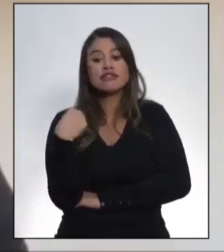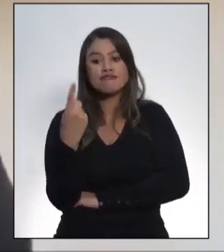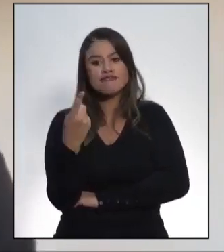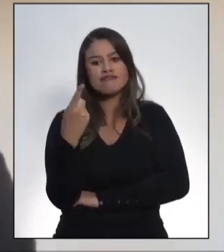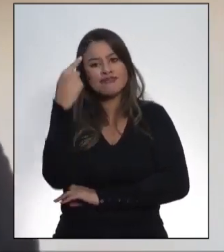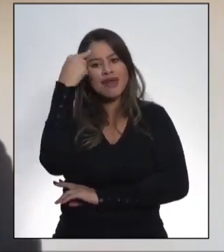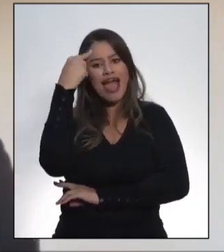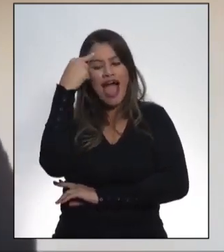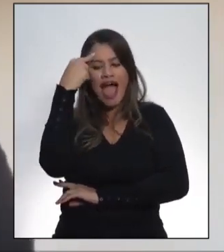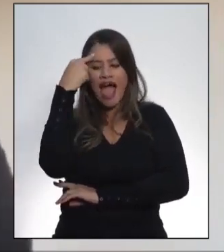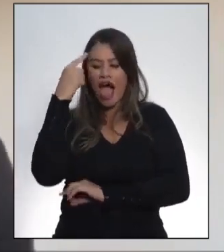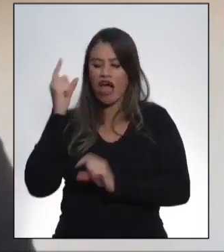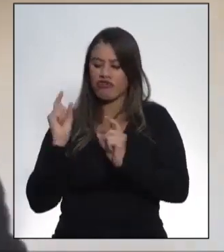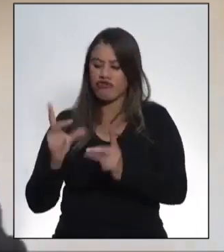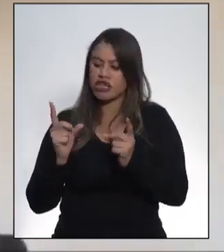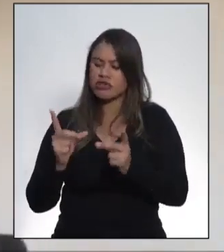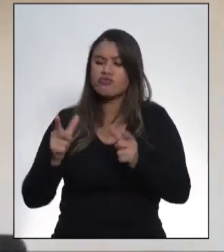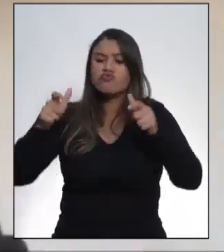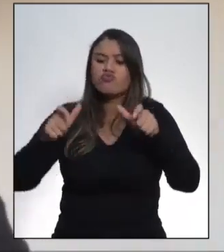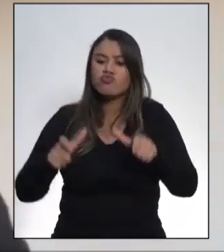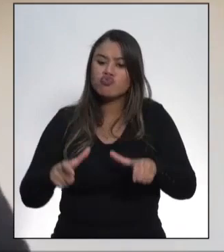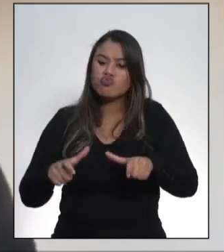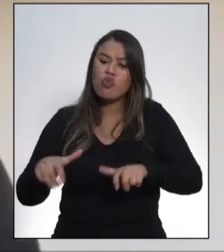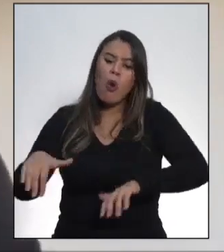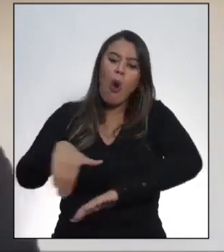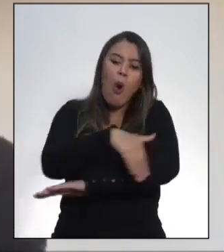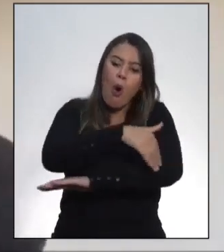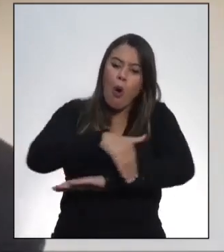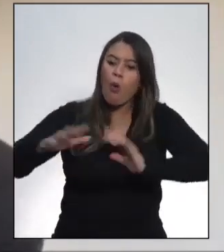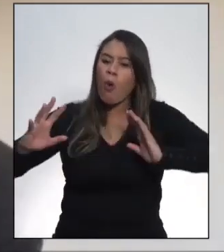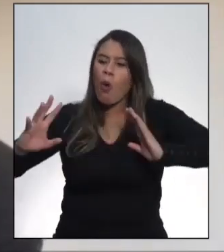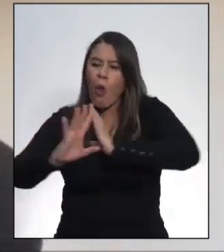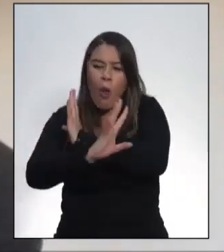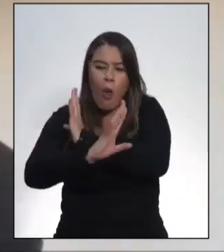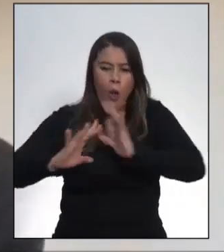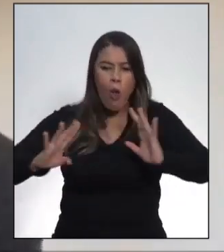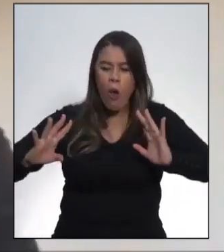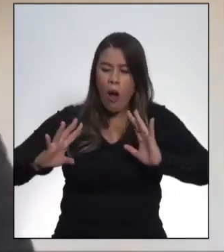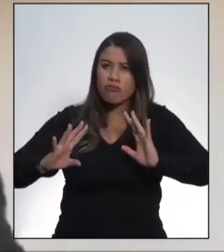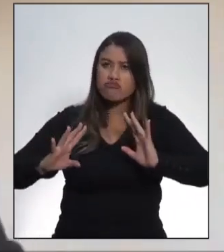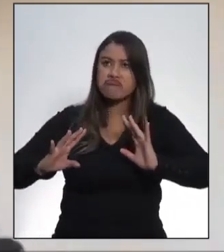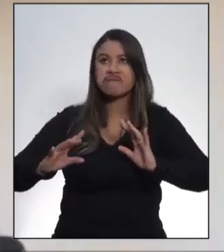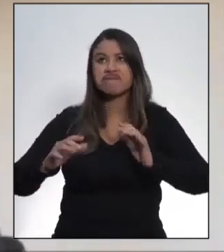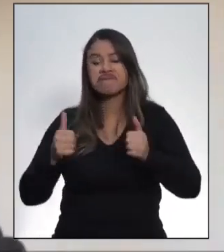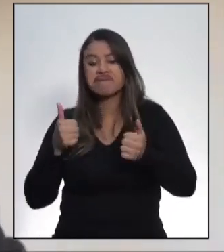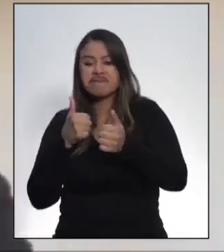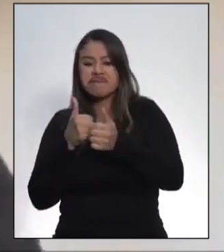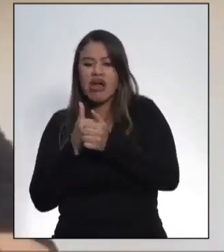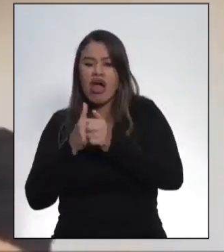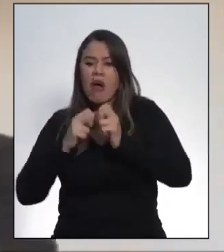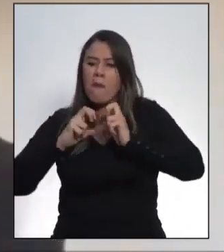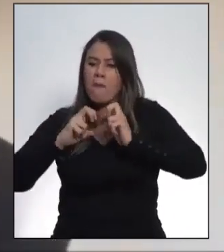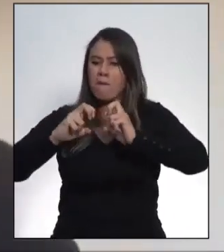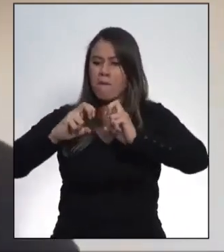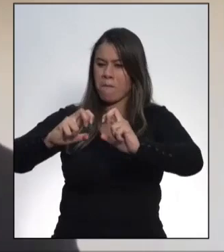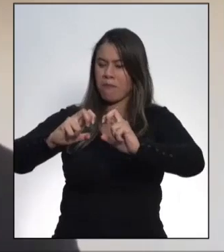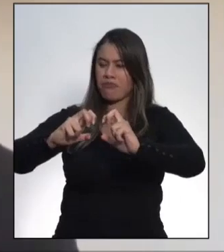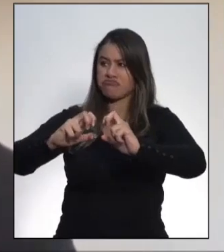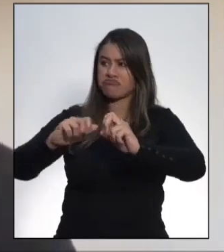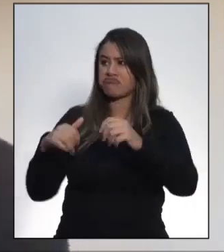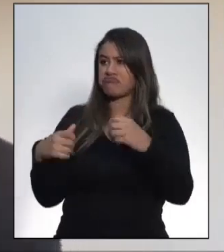vai vender. Numa rua movimentada, numa esquina movimentada, perto de um metrô, perto de um ponto